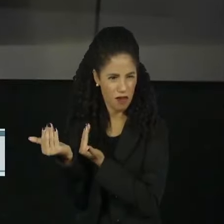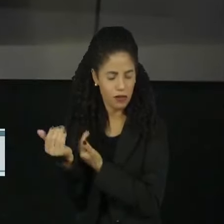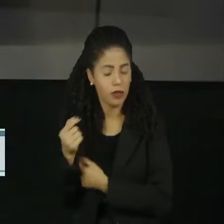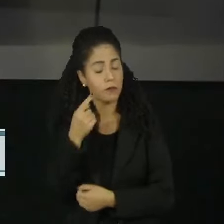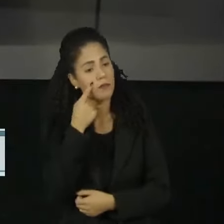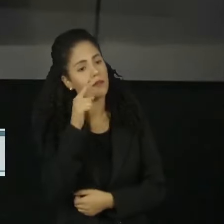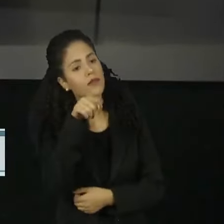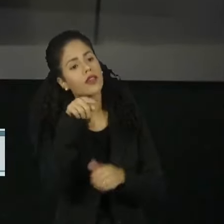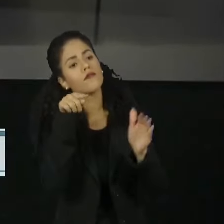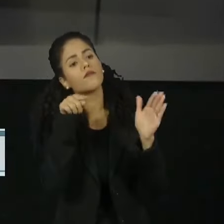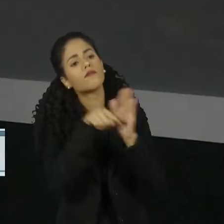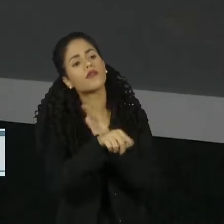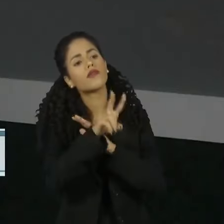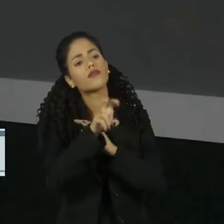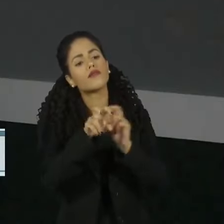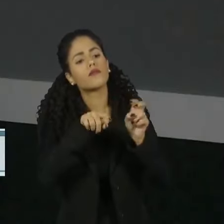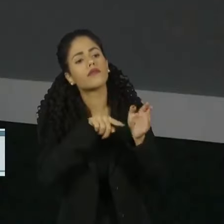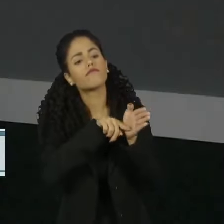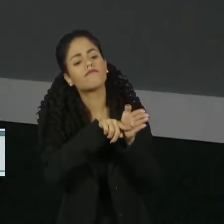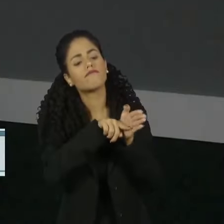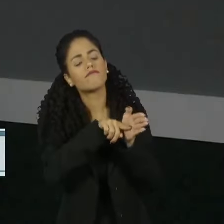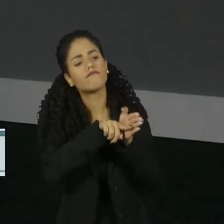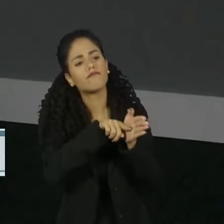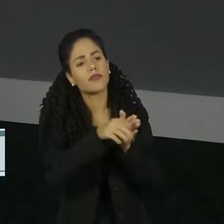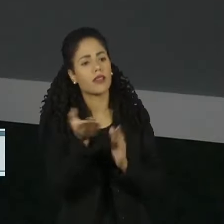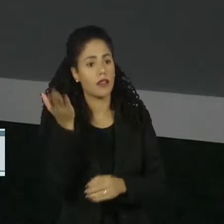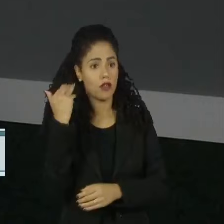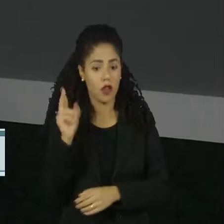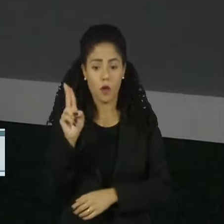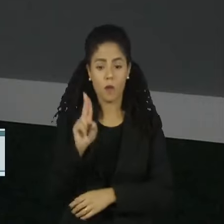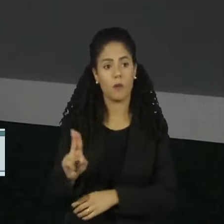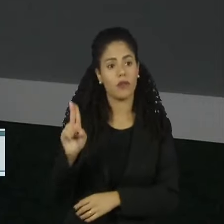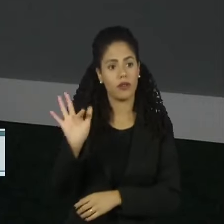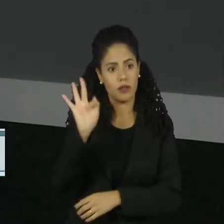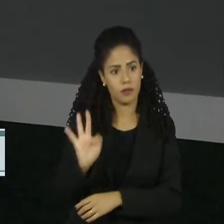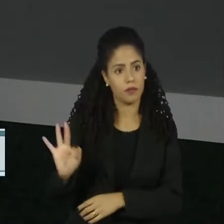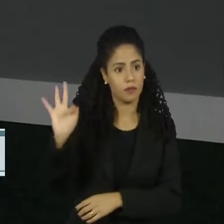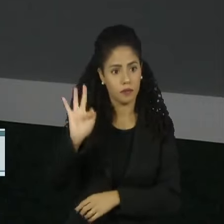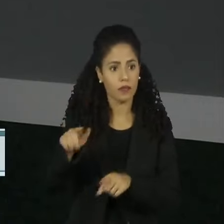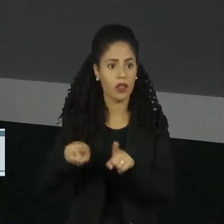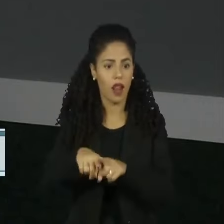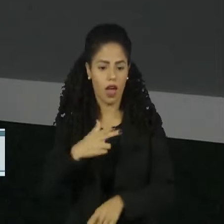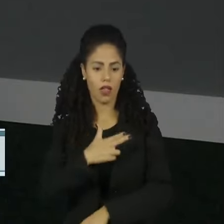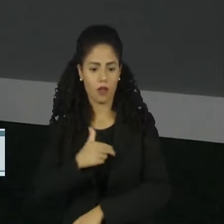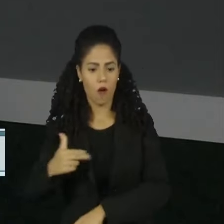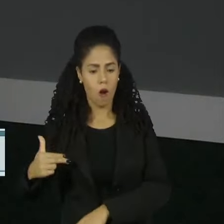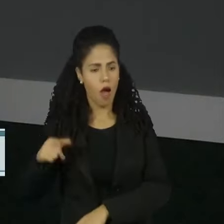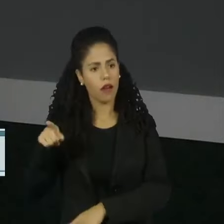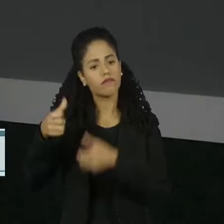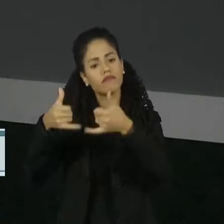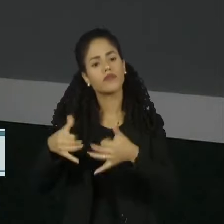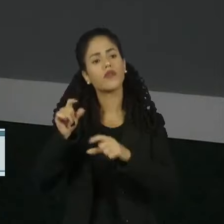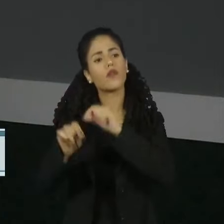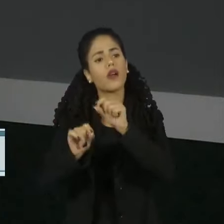começo lhe perguntando sobre uma pesquisa que foi feita por uma universidade na Noruega que aponta a